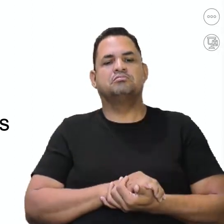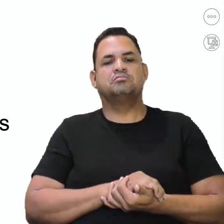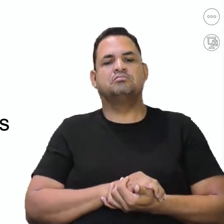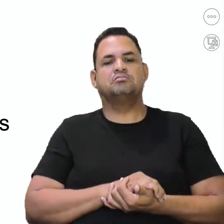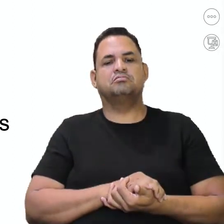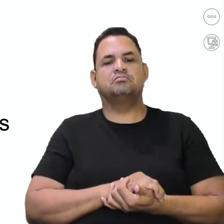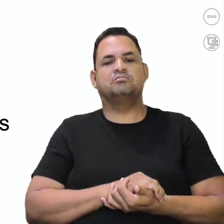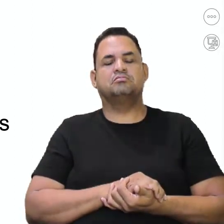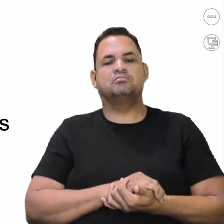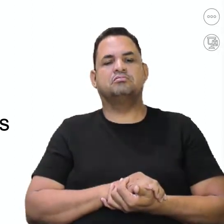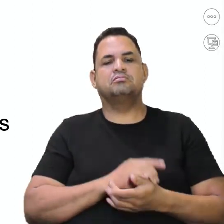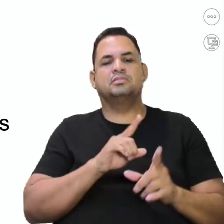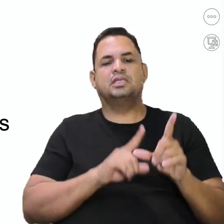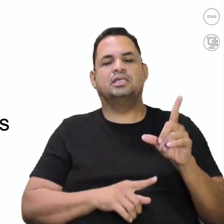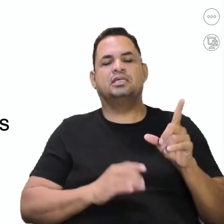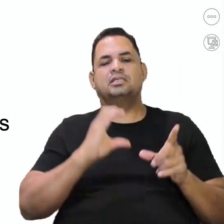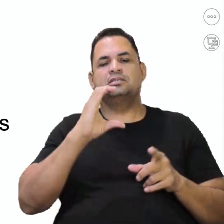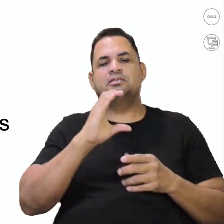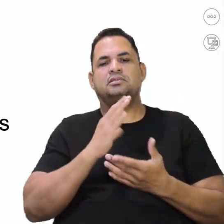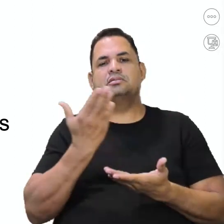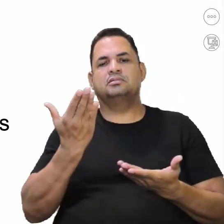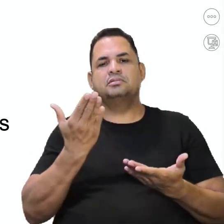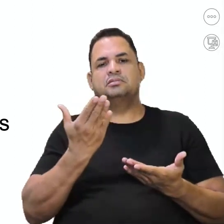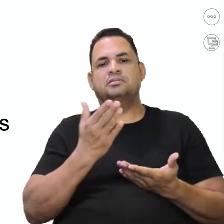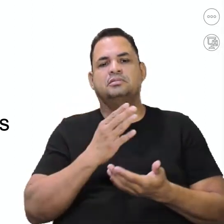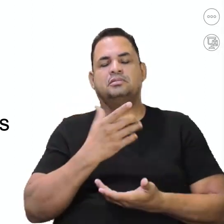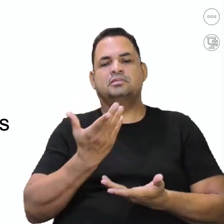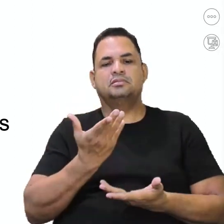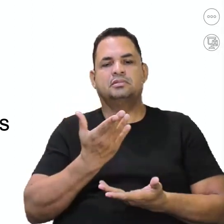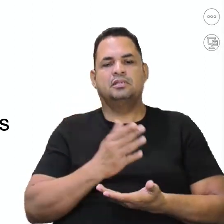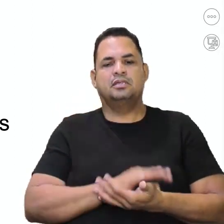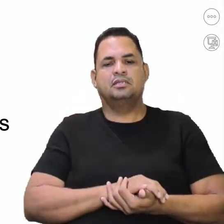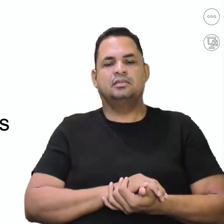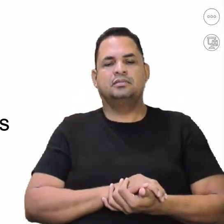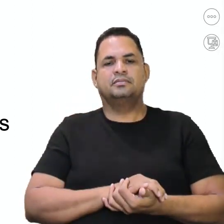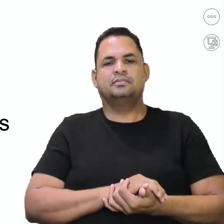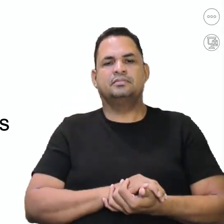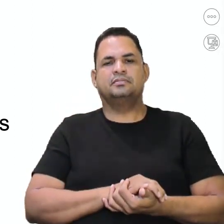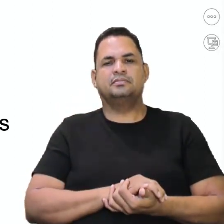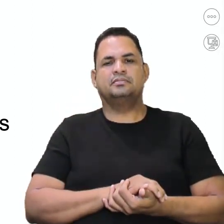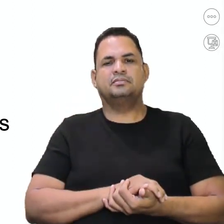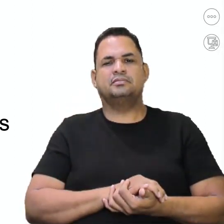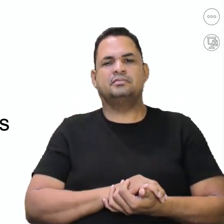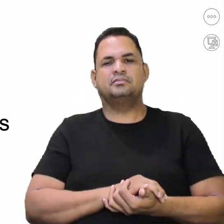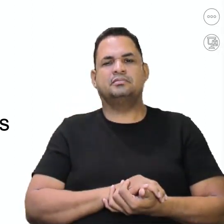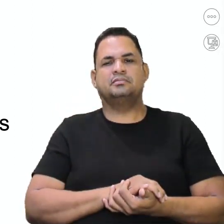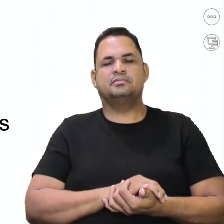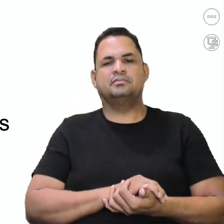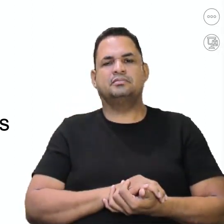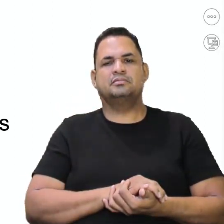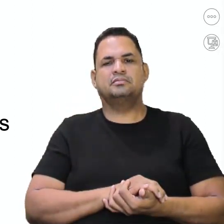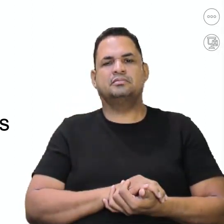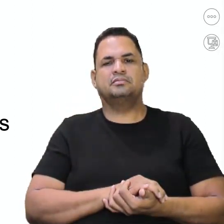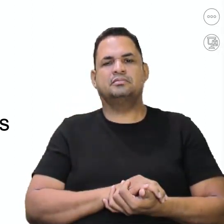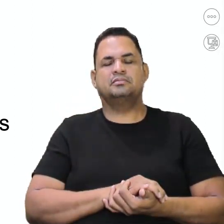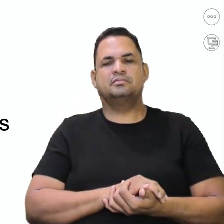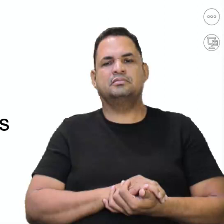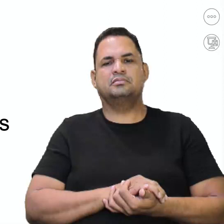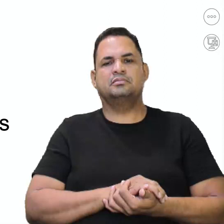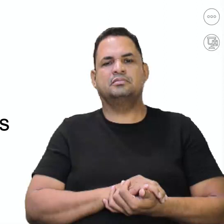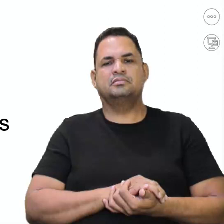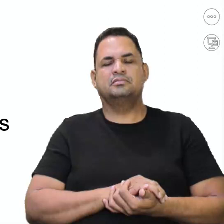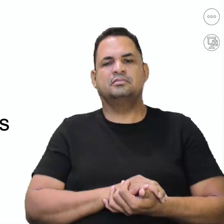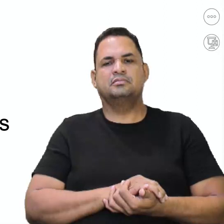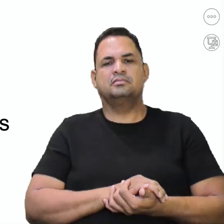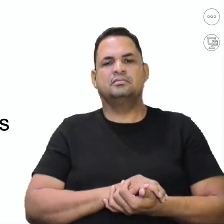flyer, letra C, flyer. Aqui ele diz, flyer, que é onde você iria colocar,